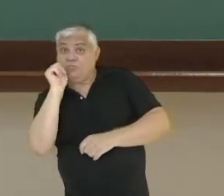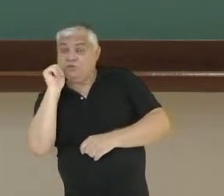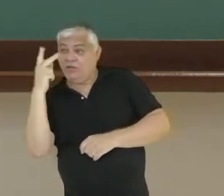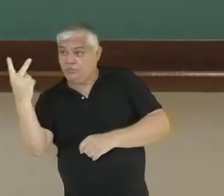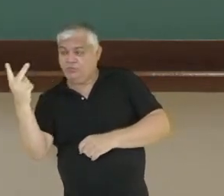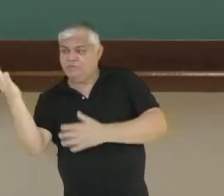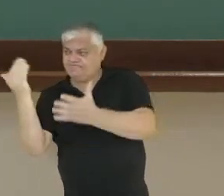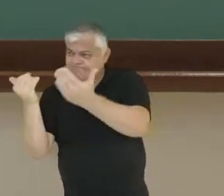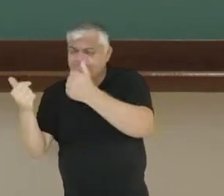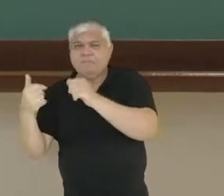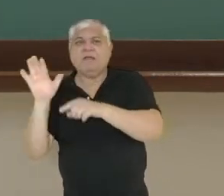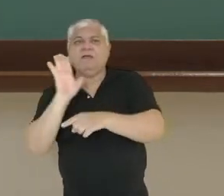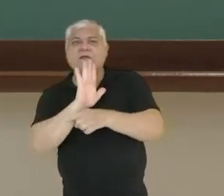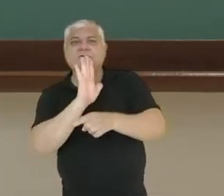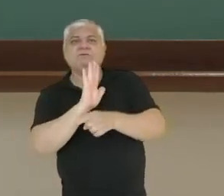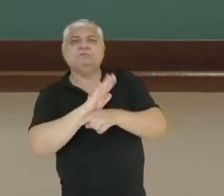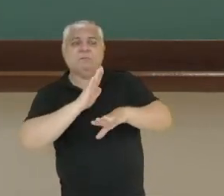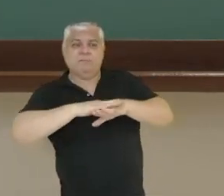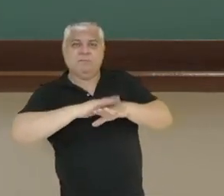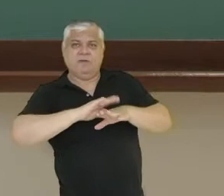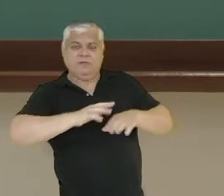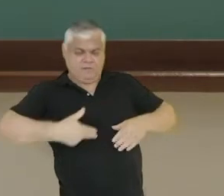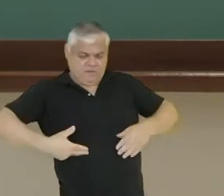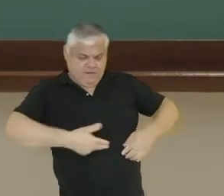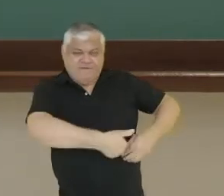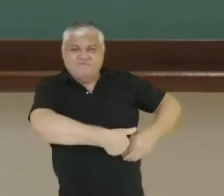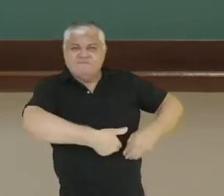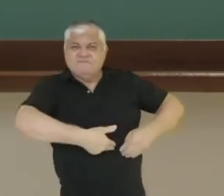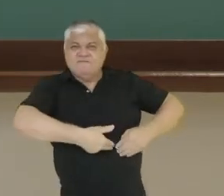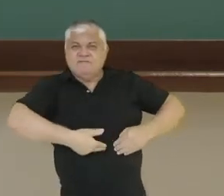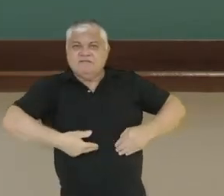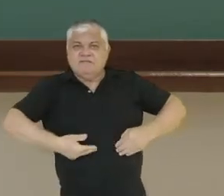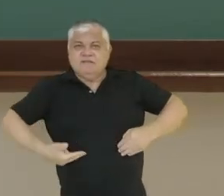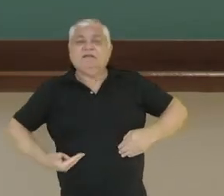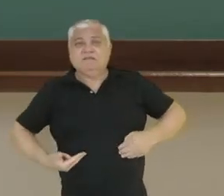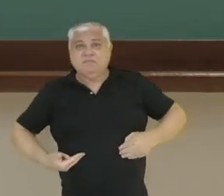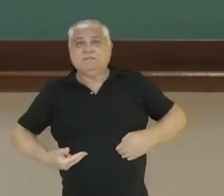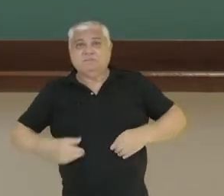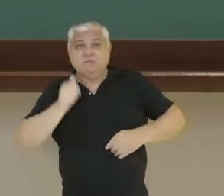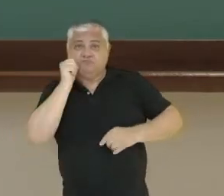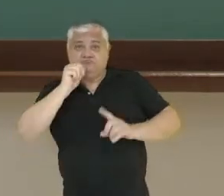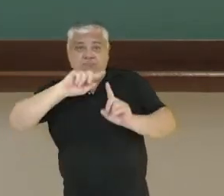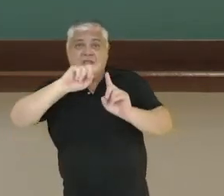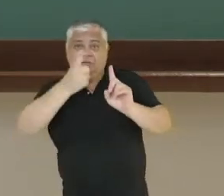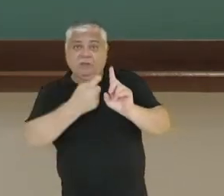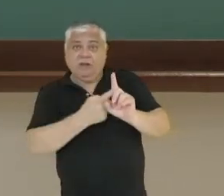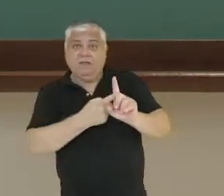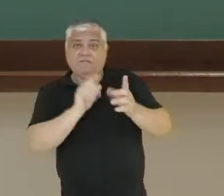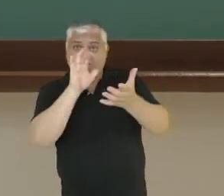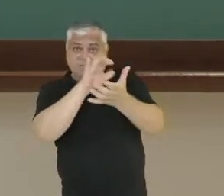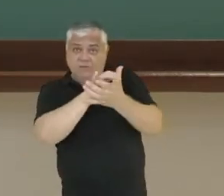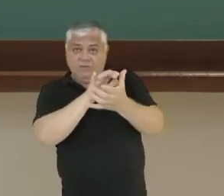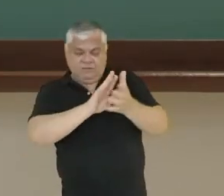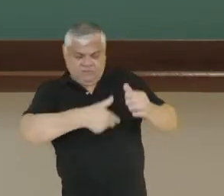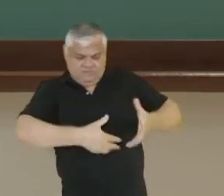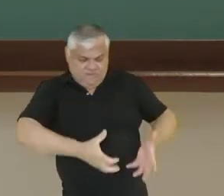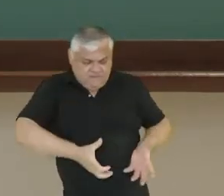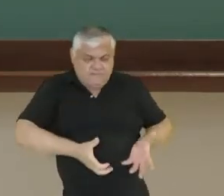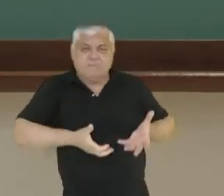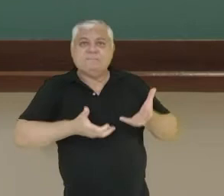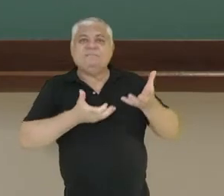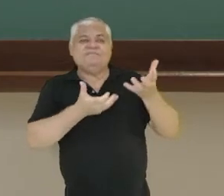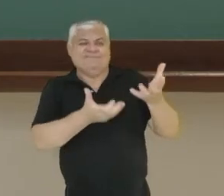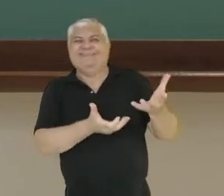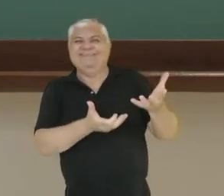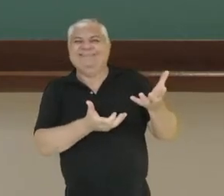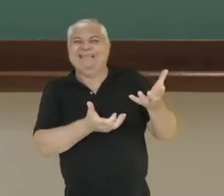ele resolveu fazer um parto cesárea. Ele cortou a barriga da própria esposa, né, e retirou o neném.